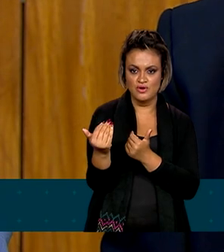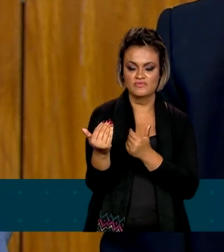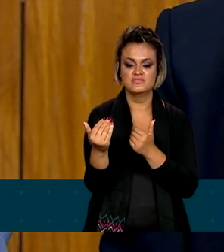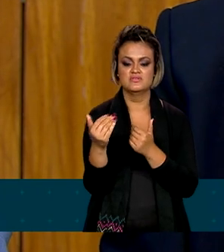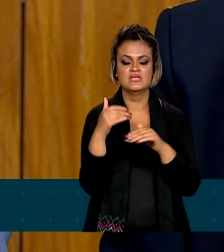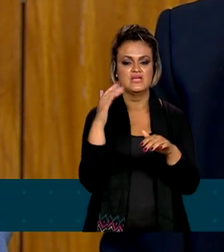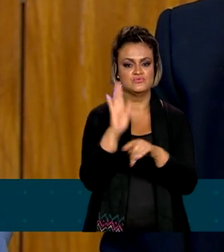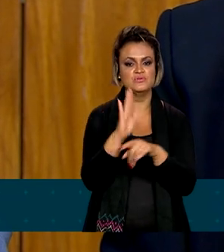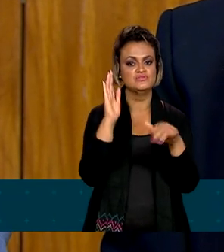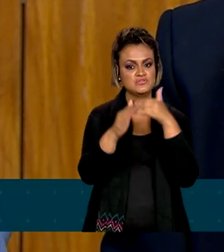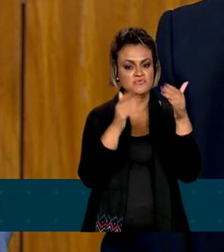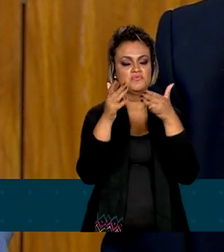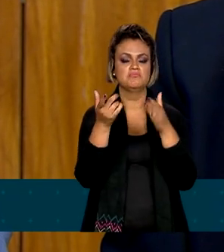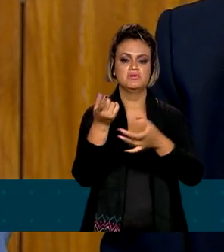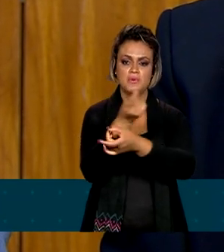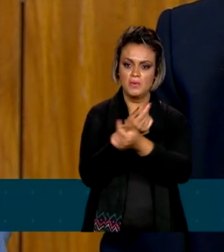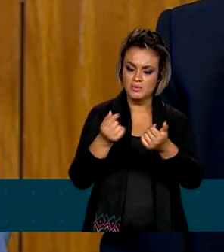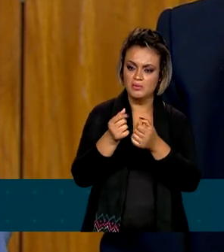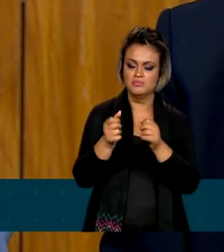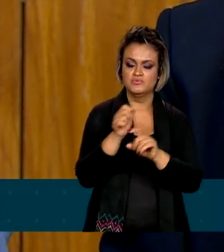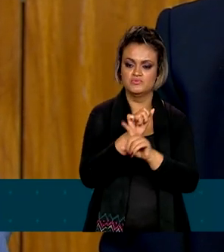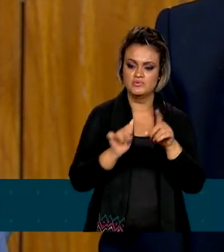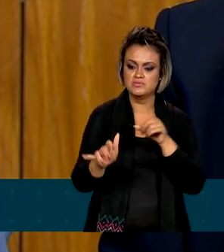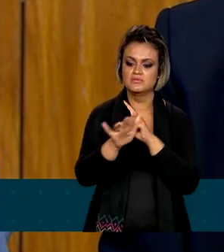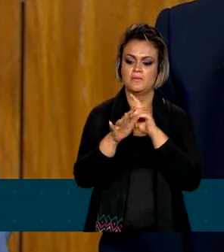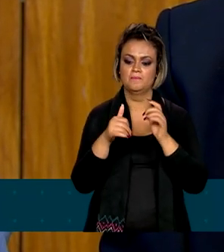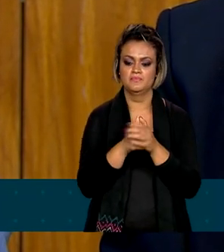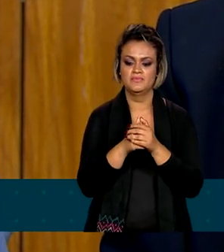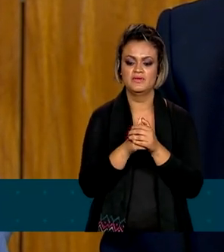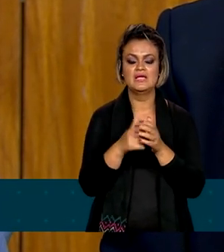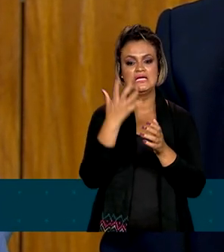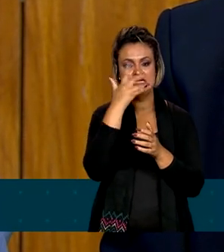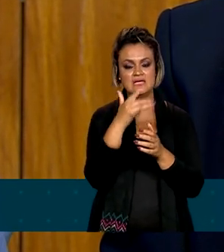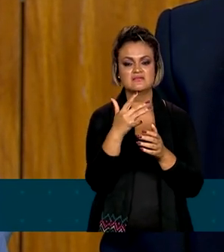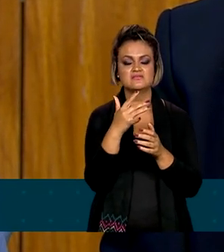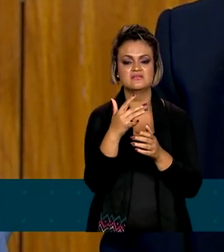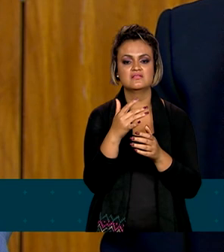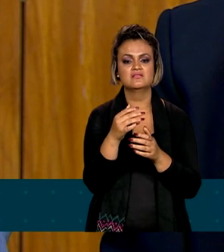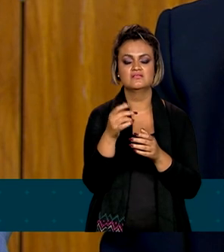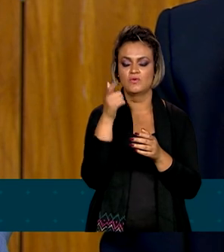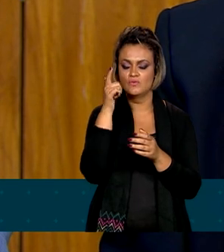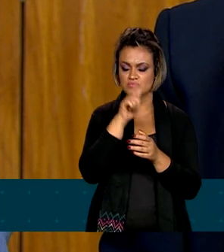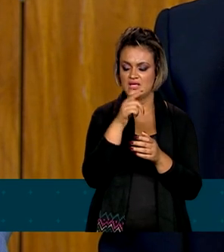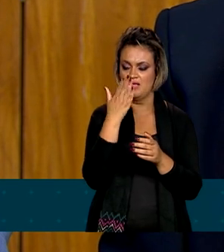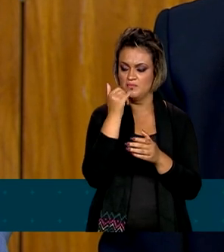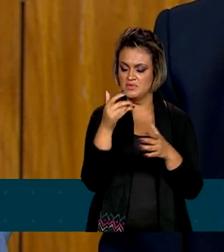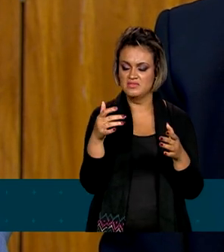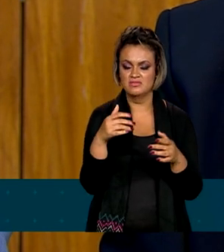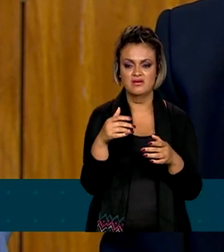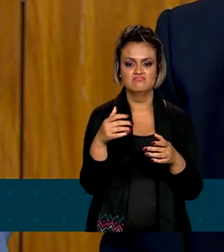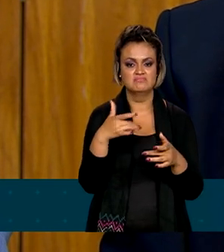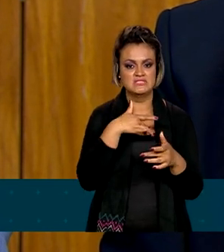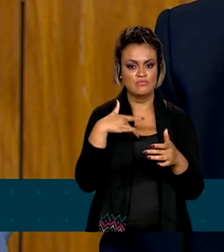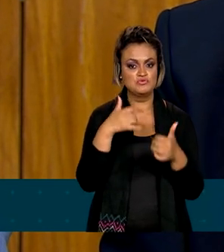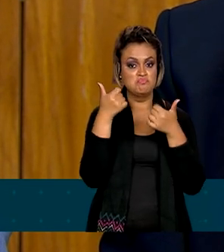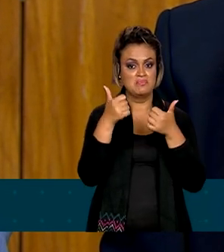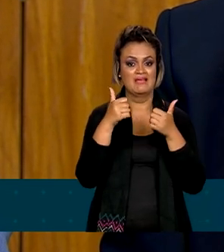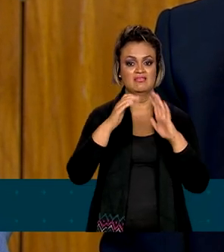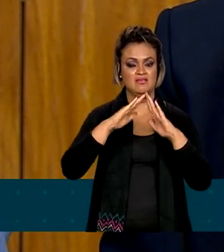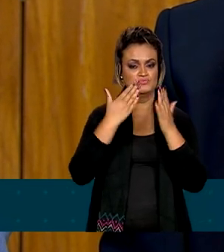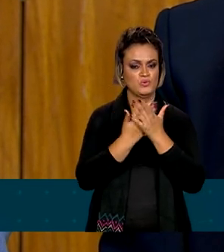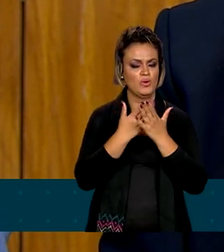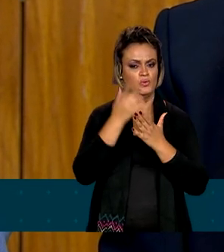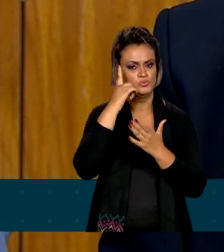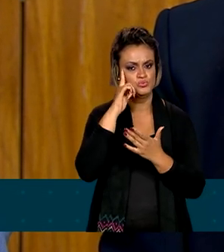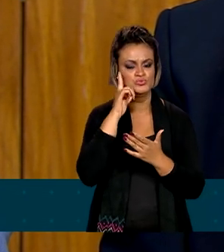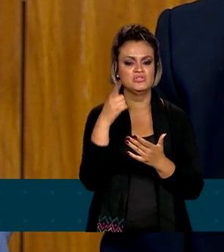e desenvolvimento econômico e social. As crianças recebem alimentos frescos e saudáveis todos os dias na escola,